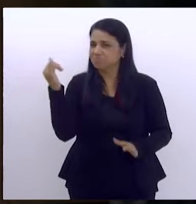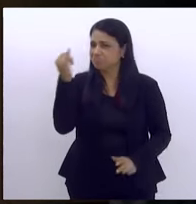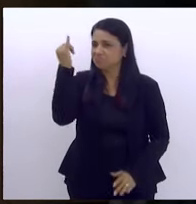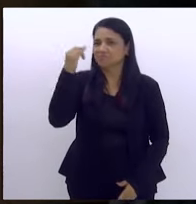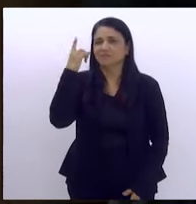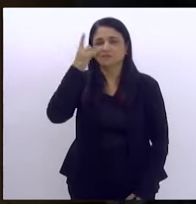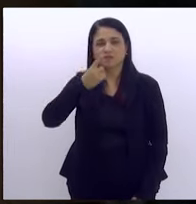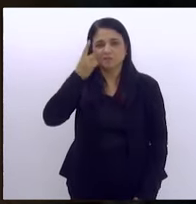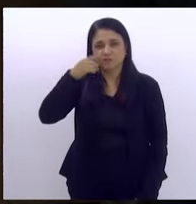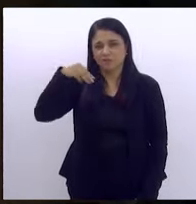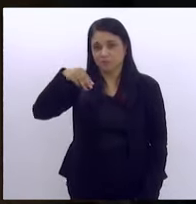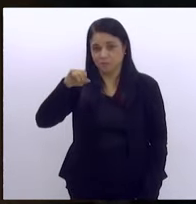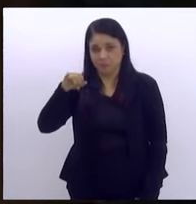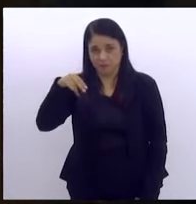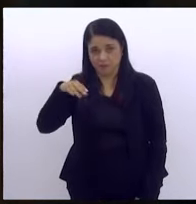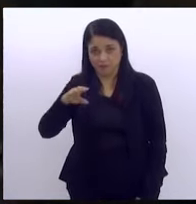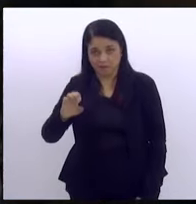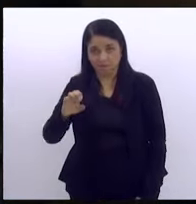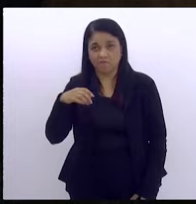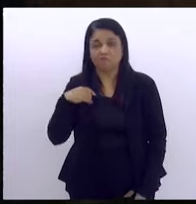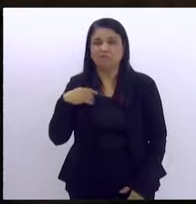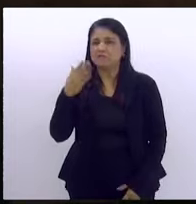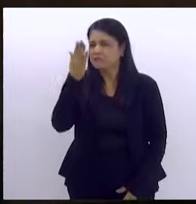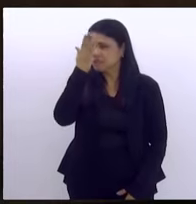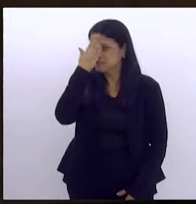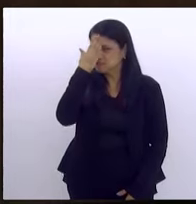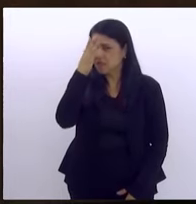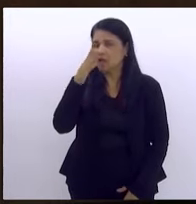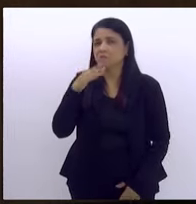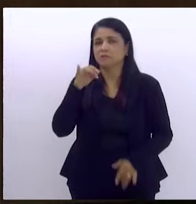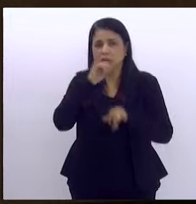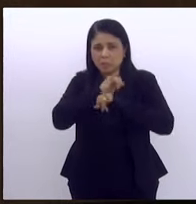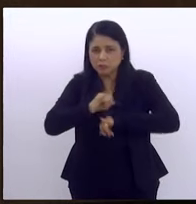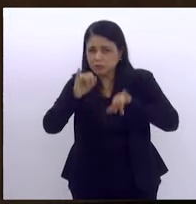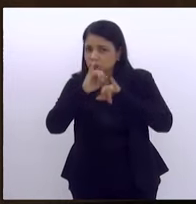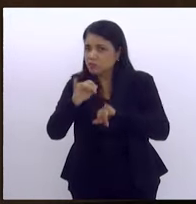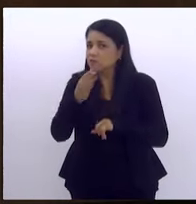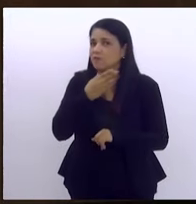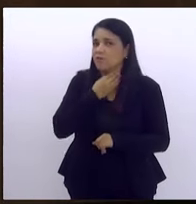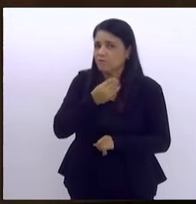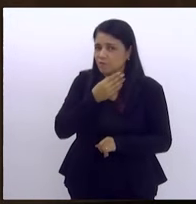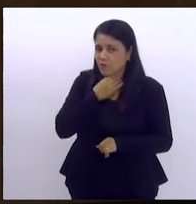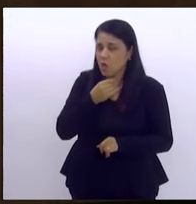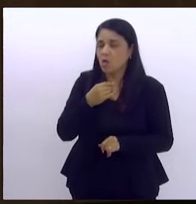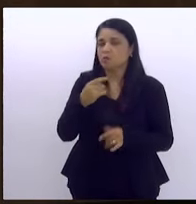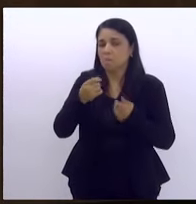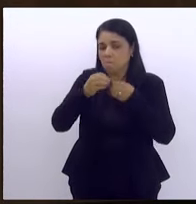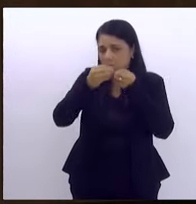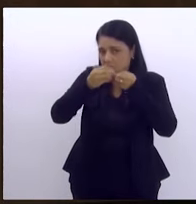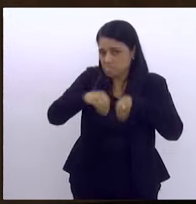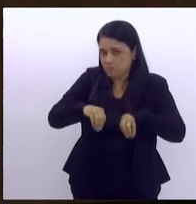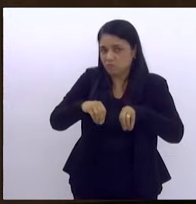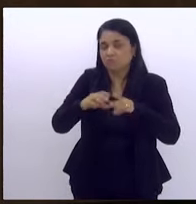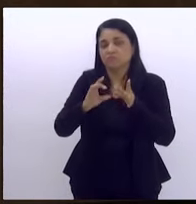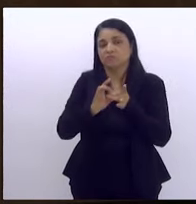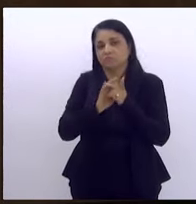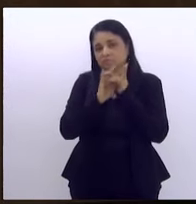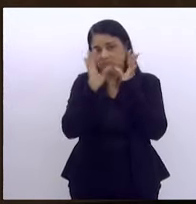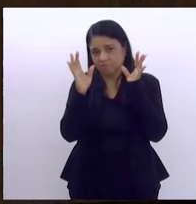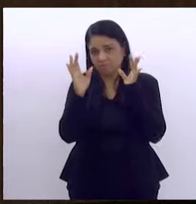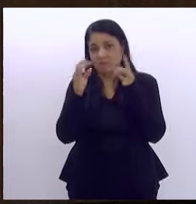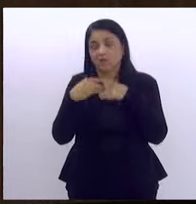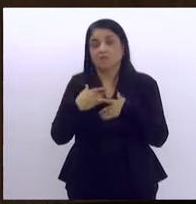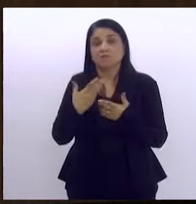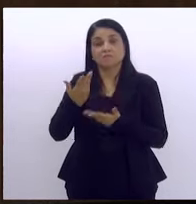Carlos Mink. A gente sabe o quanto que as notícias falsas, elas são danosas para a nossa democracia. No jogo